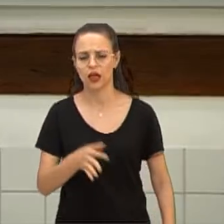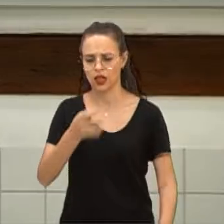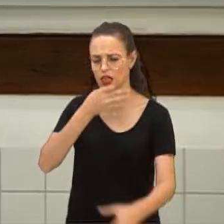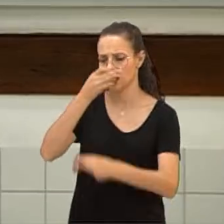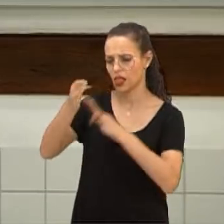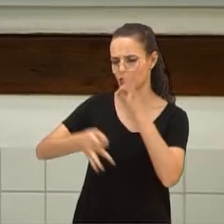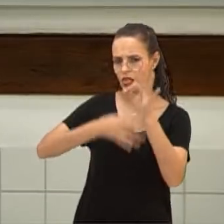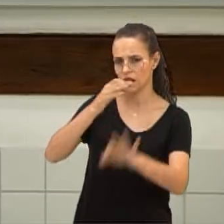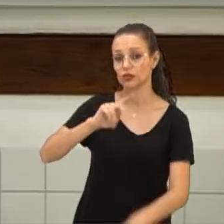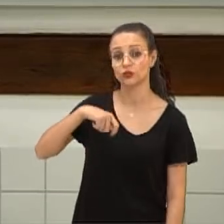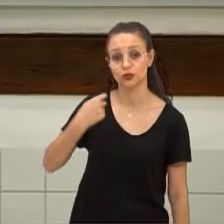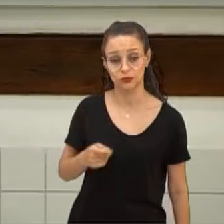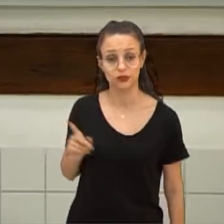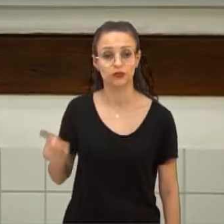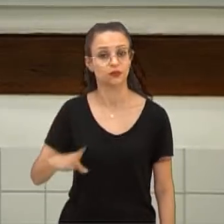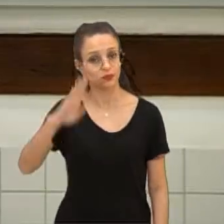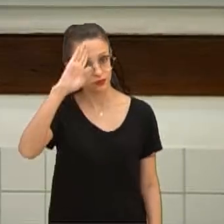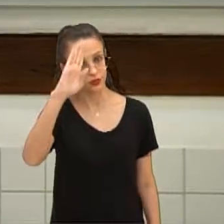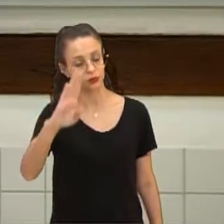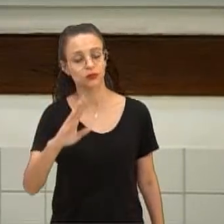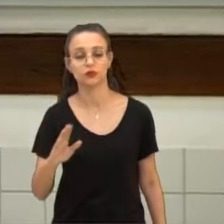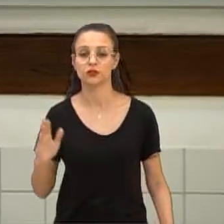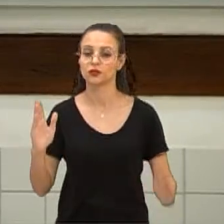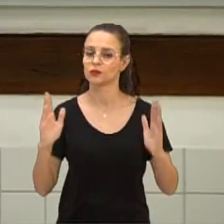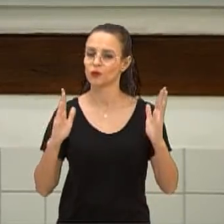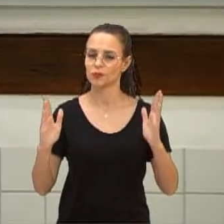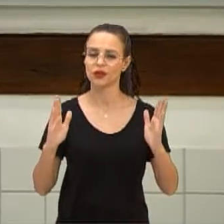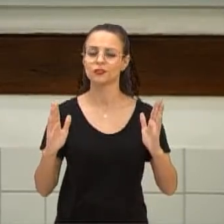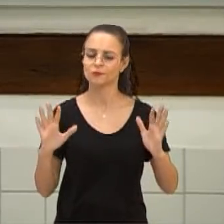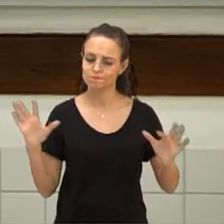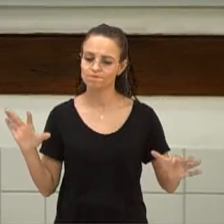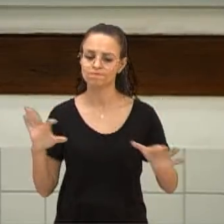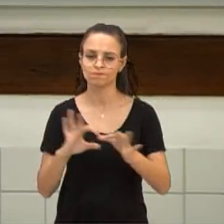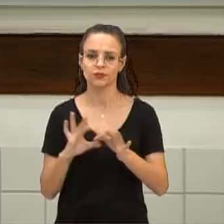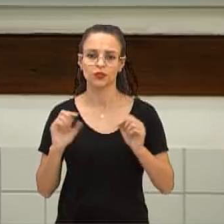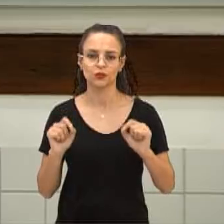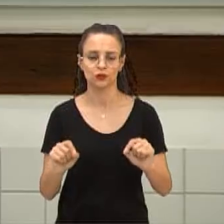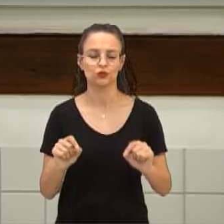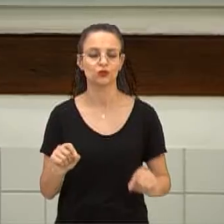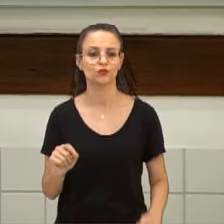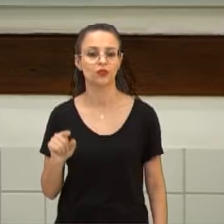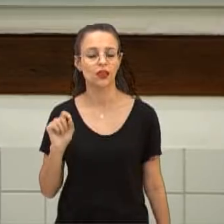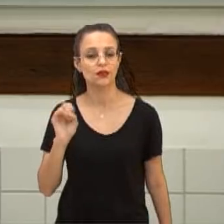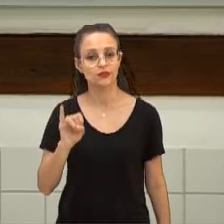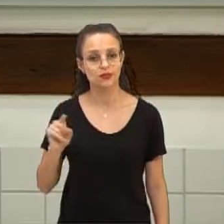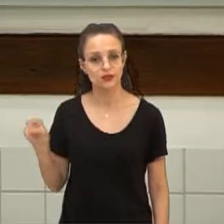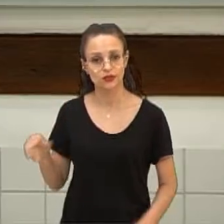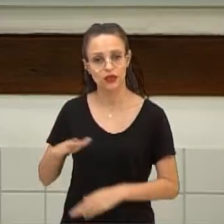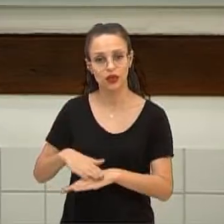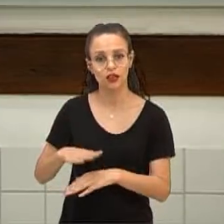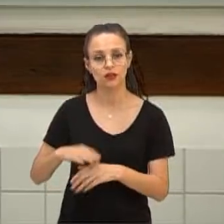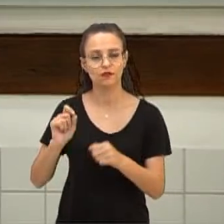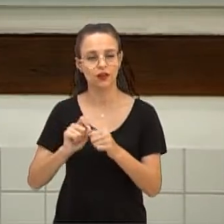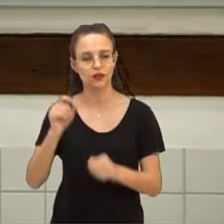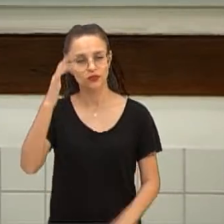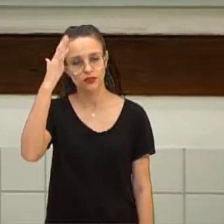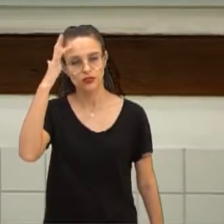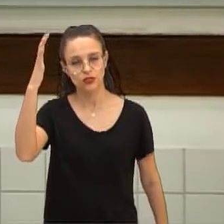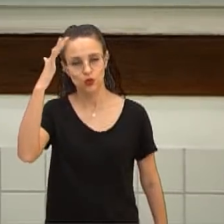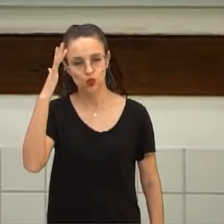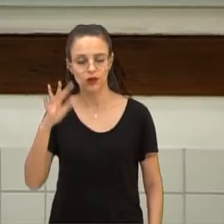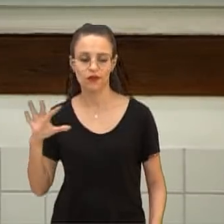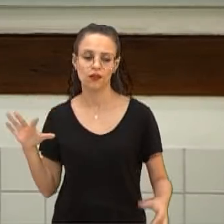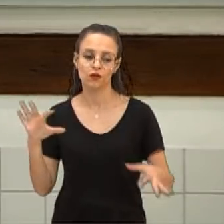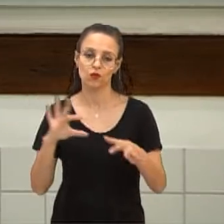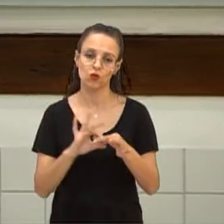no momento em que era um momento propício para isso. Se o Lamarck tivesse feito a sua teoria alinhado